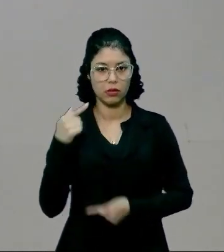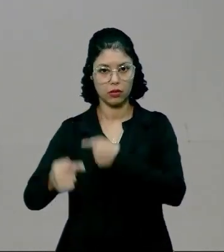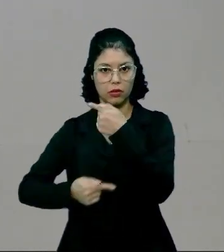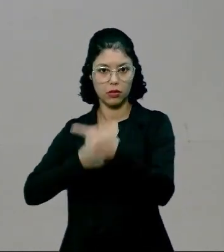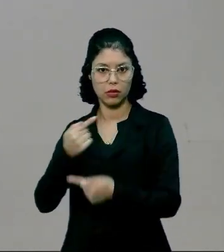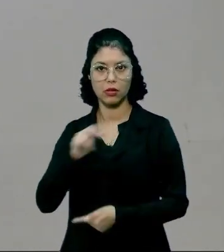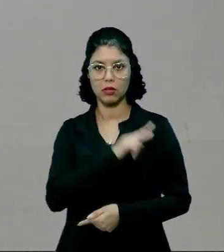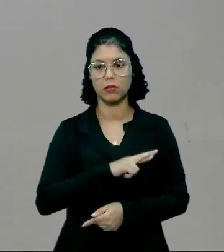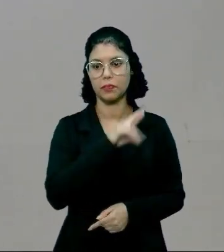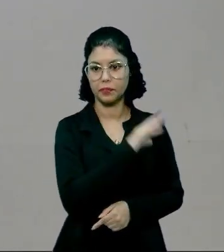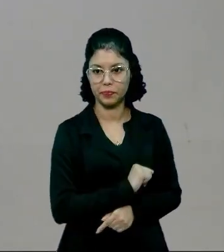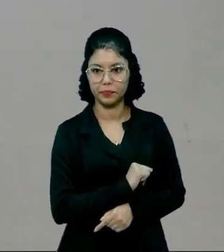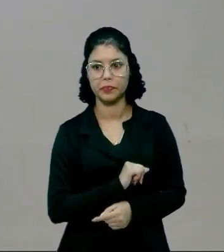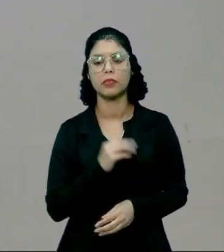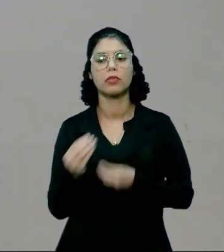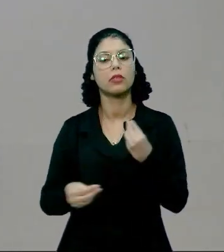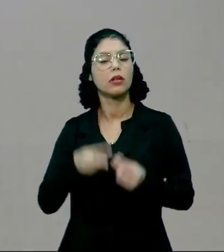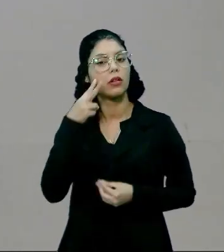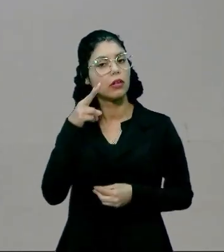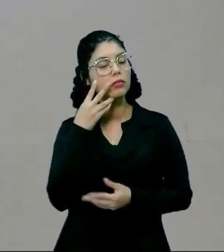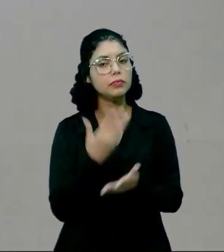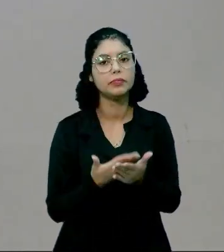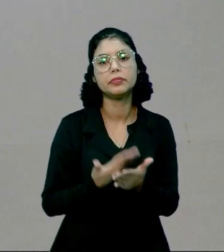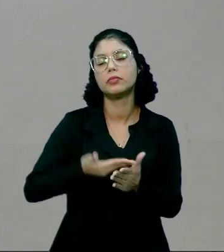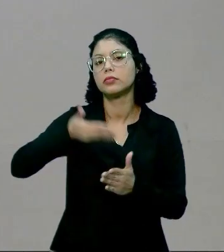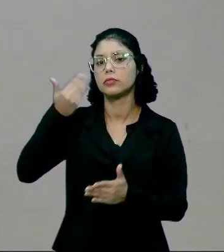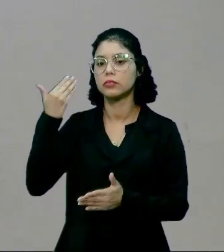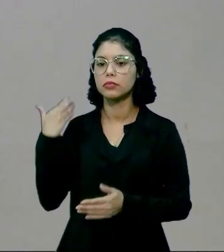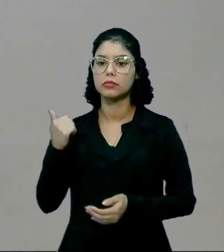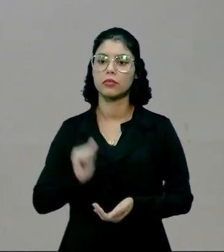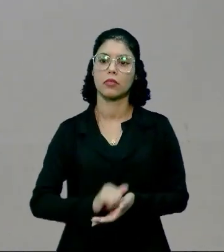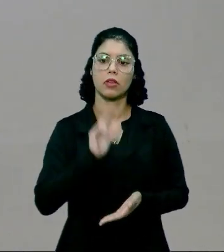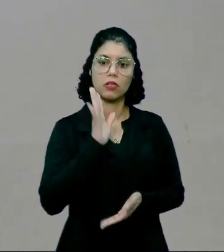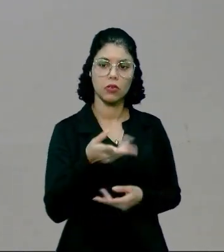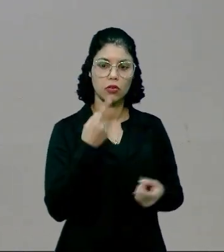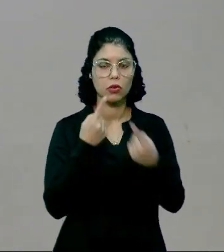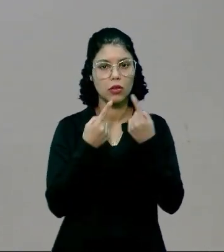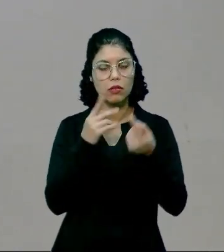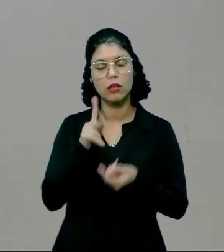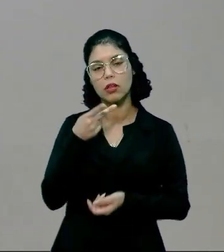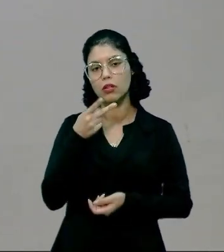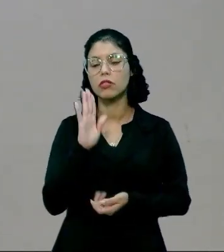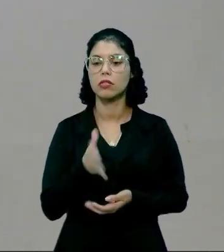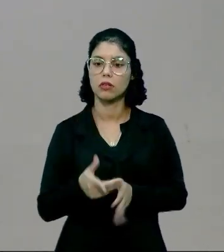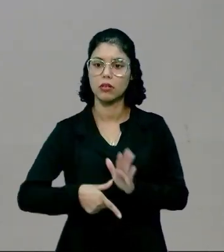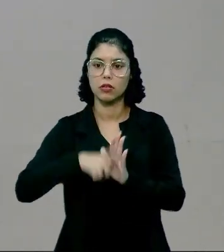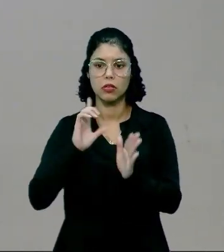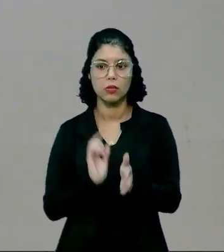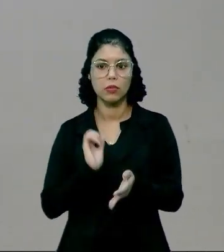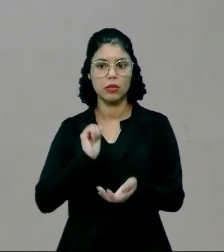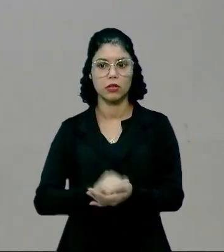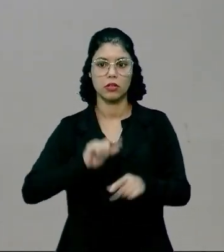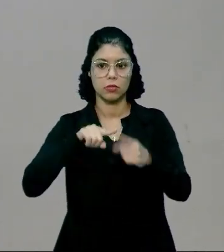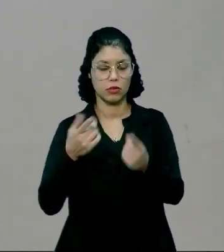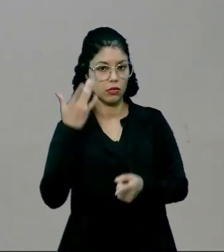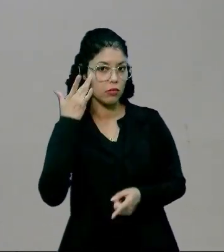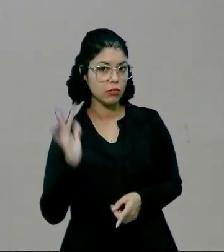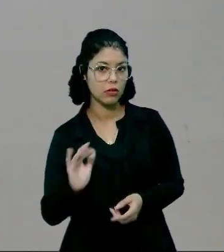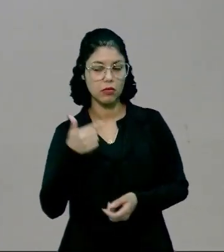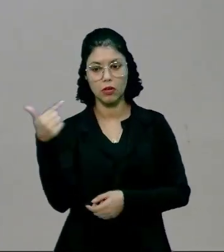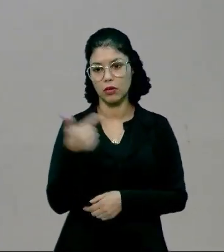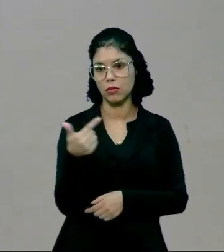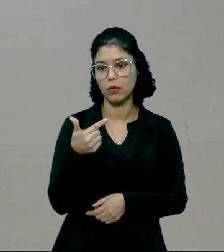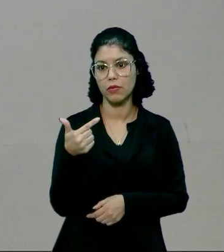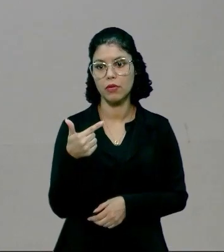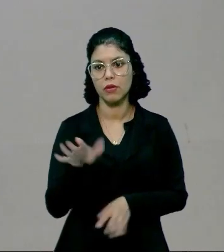do romantismo, como a gente viu em aulas anteriores ou que eu já comentei anteriormente, mas se você não sabe, a segunda